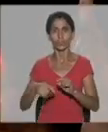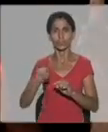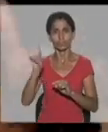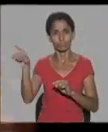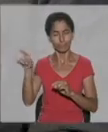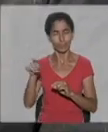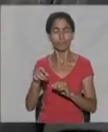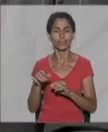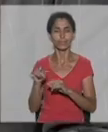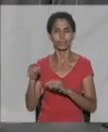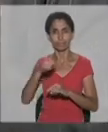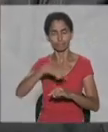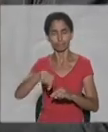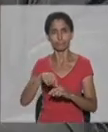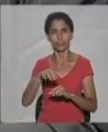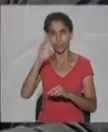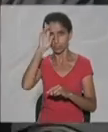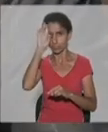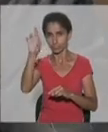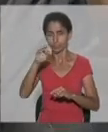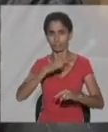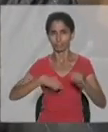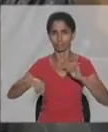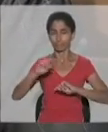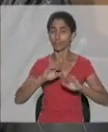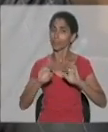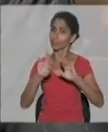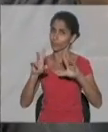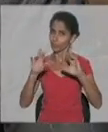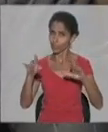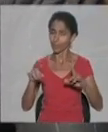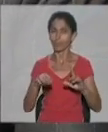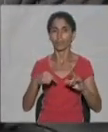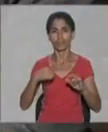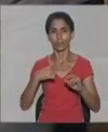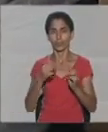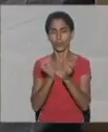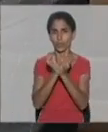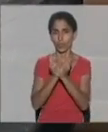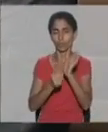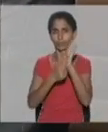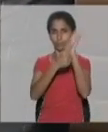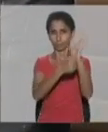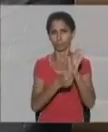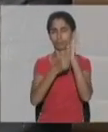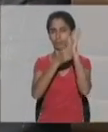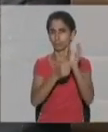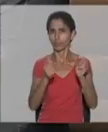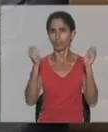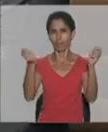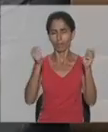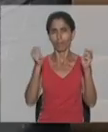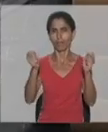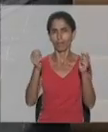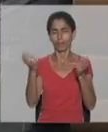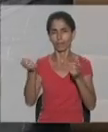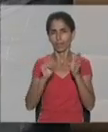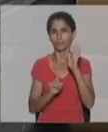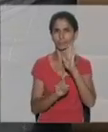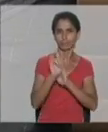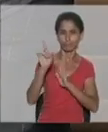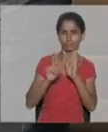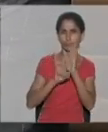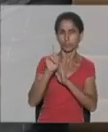que é diferente, né? Porque quando você está aqui na militância, quando você está aqui na posição